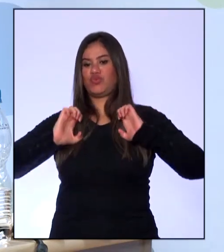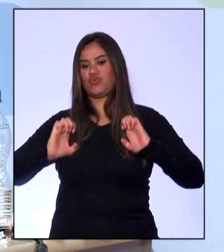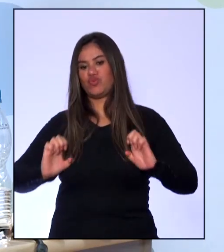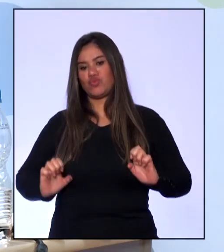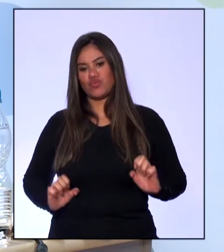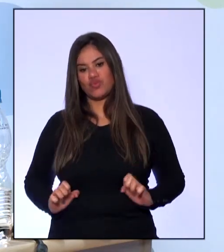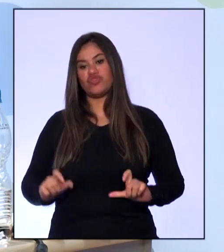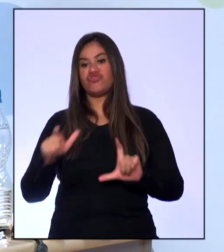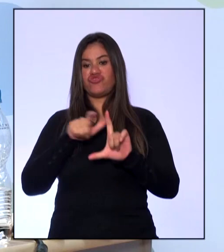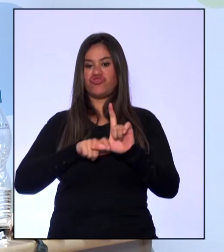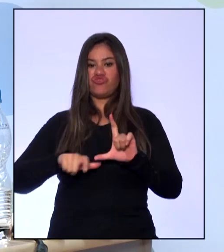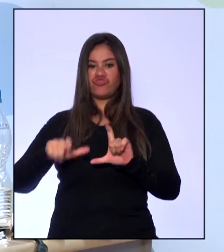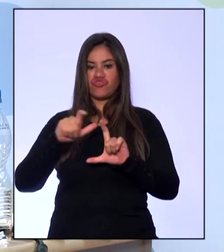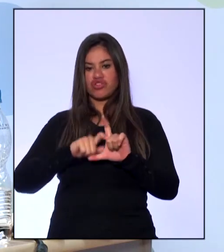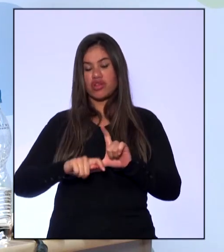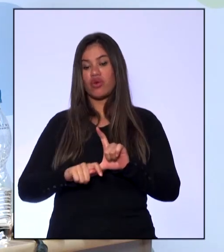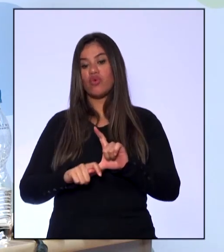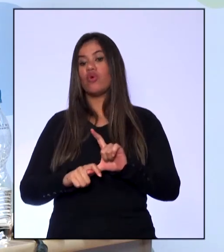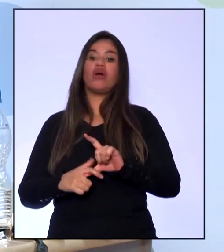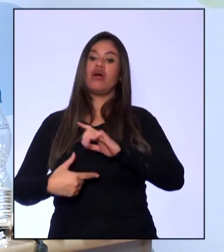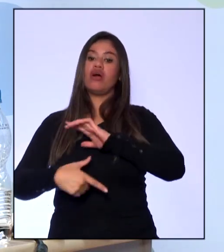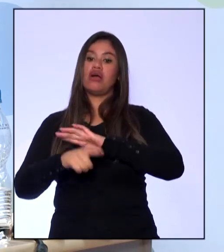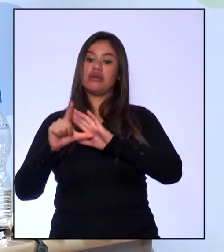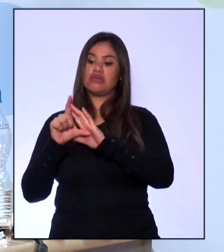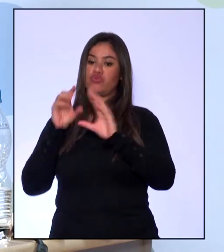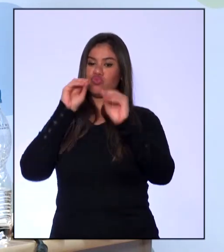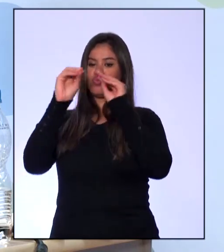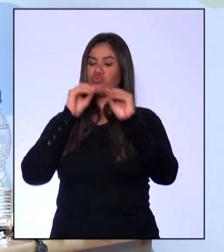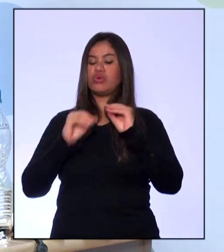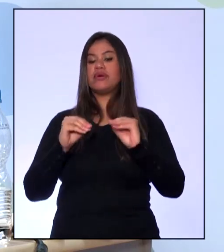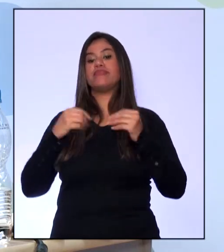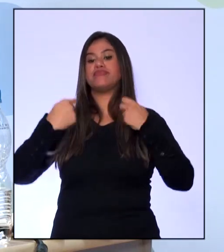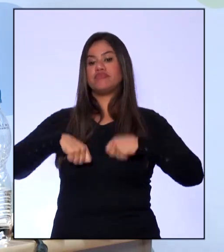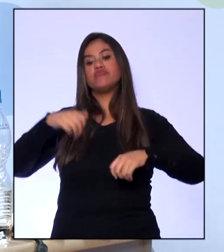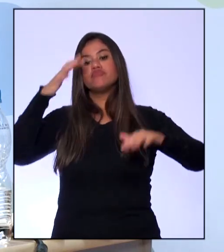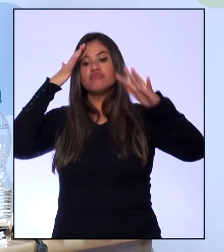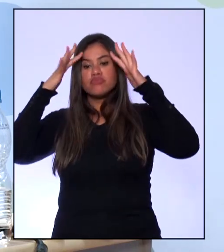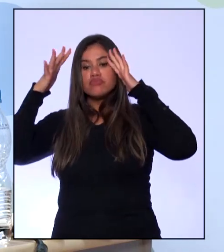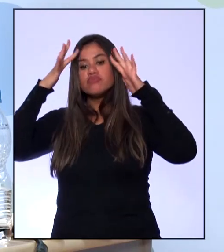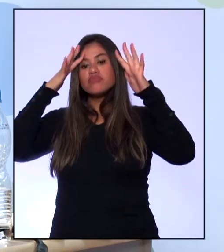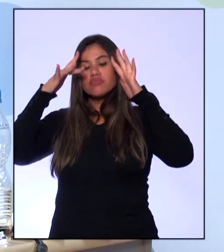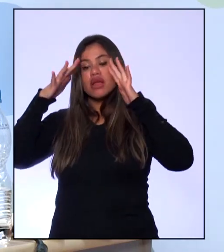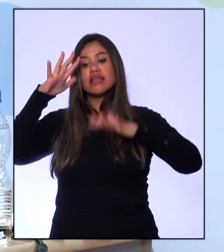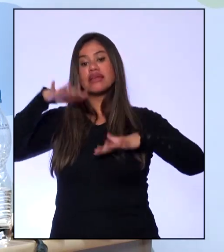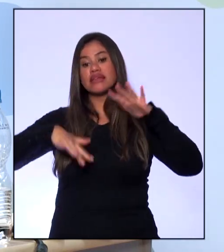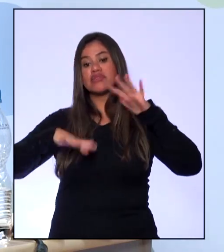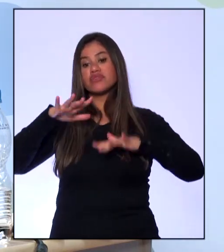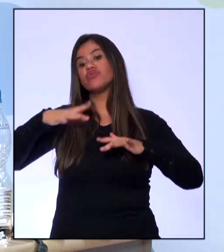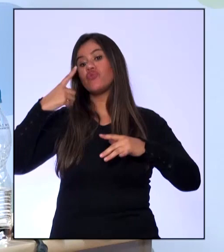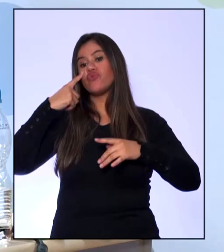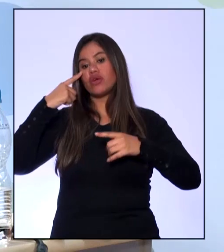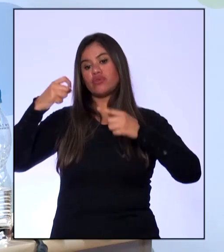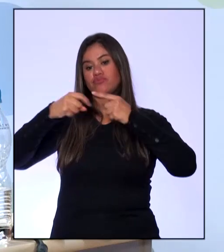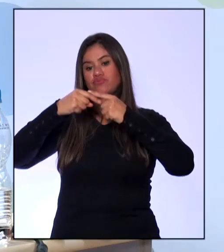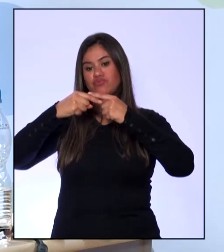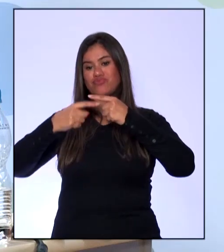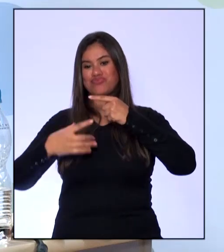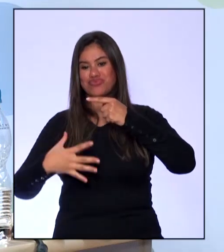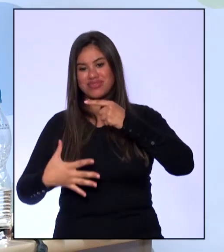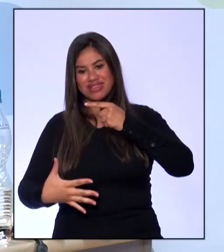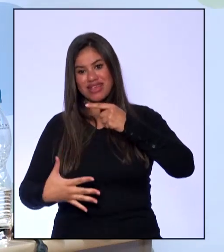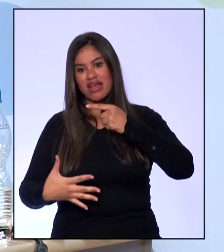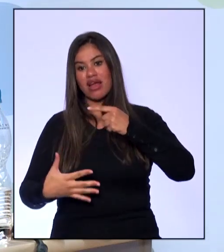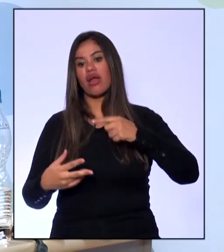Nós temos que pensar muito bem no que estamos escrevendo. E eu até analisando, às vezes, alguns chats, eu vejo vocês ali num